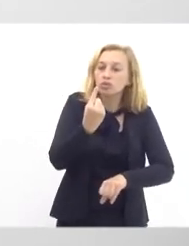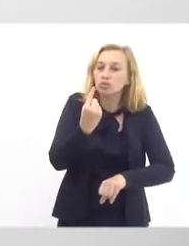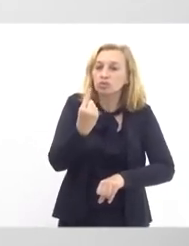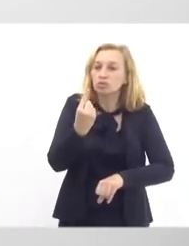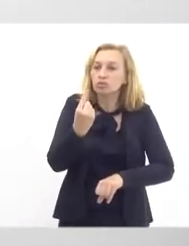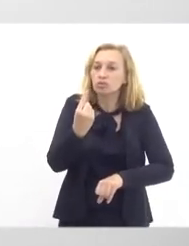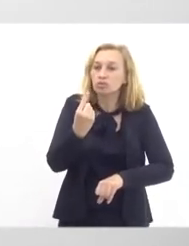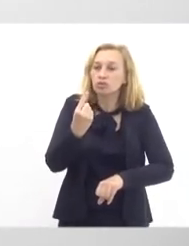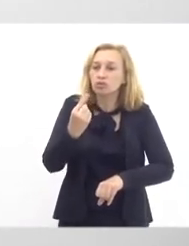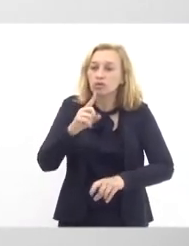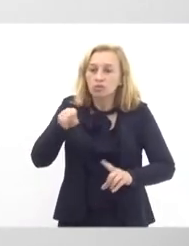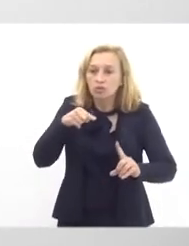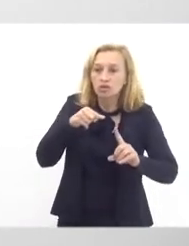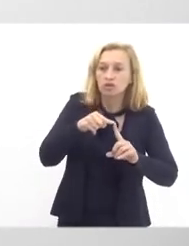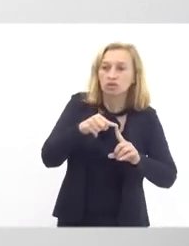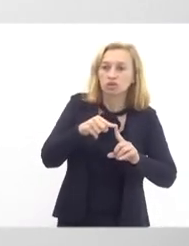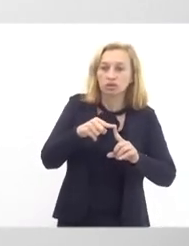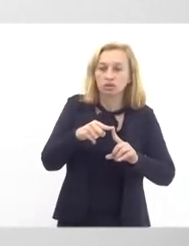tem,